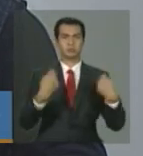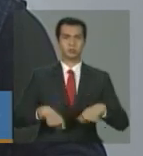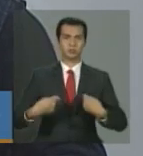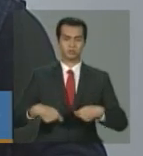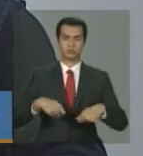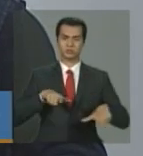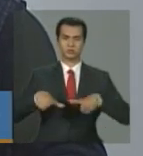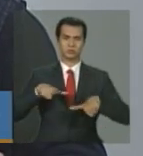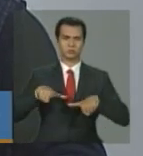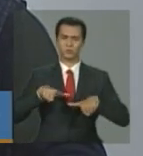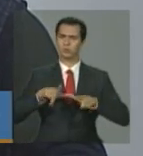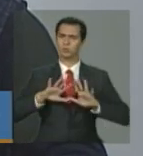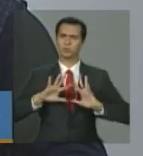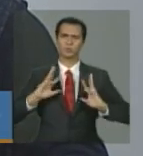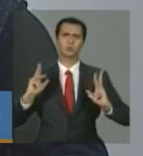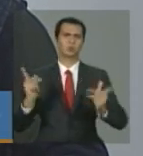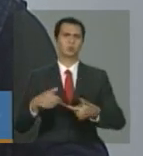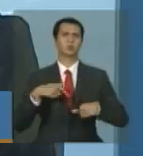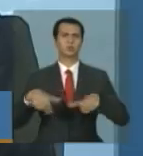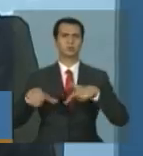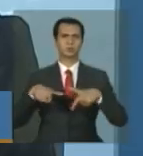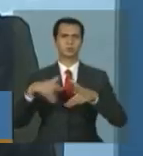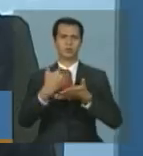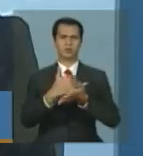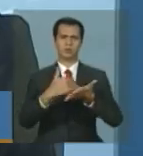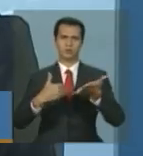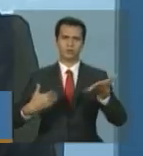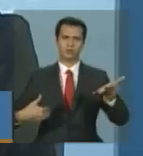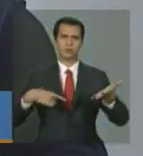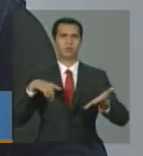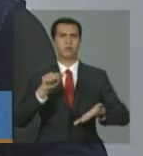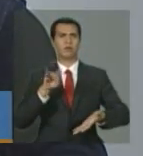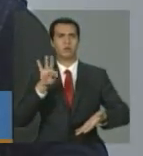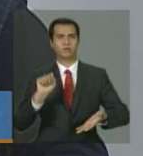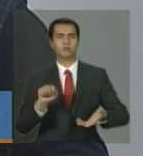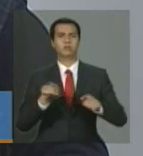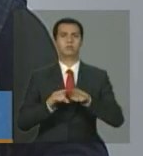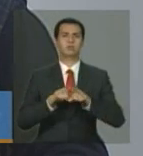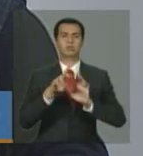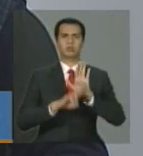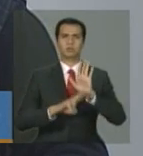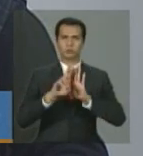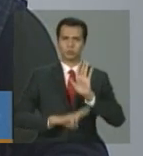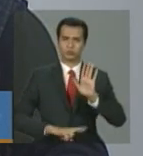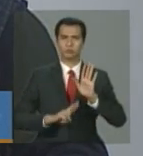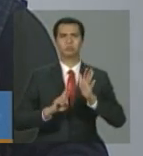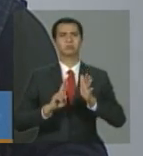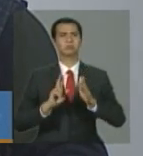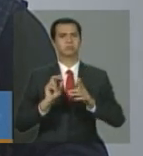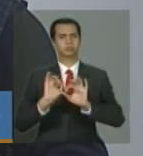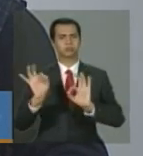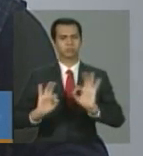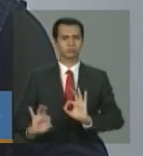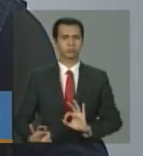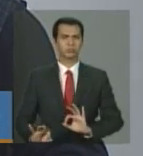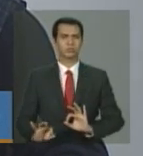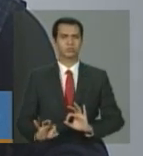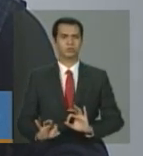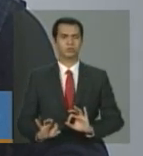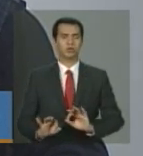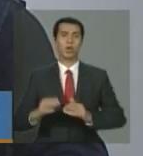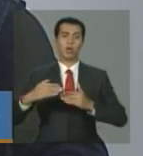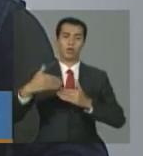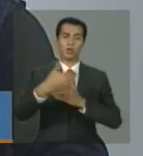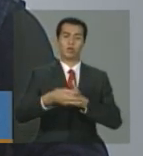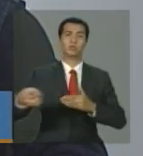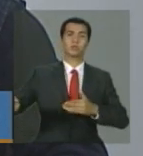todas as suas ações e deliberações E aí por meio de atas e resoluções E aí a este acervo que atual gestão